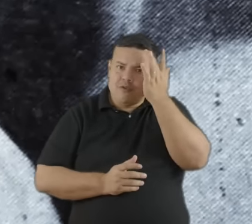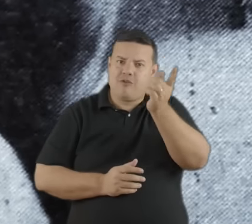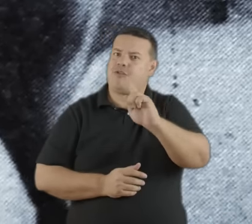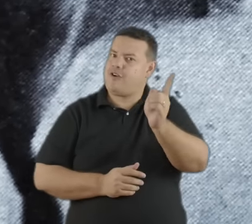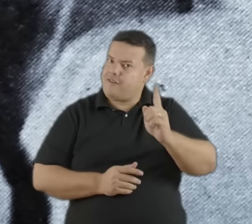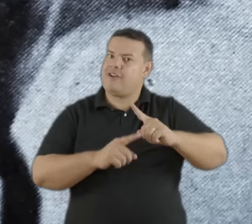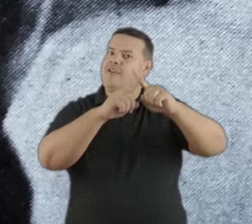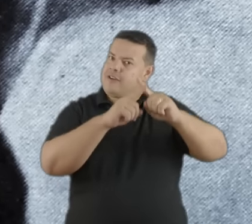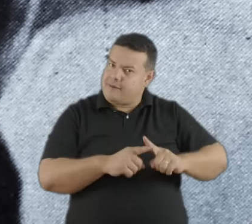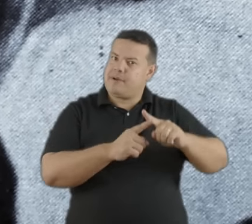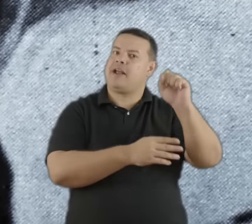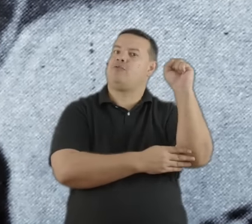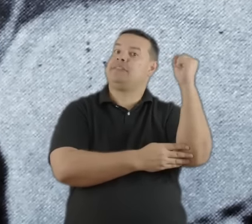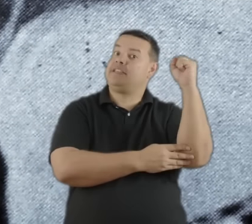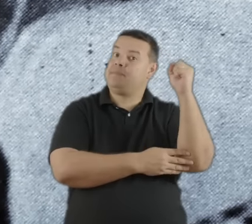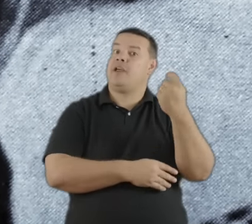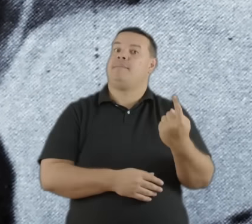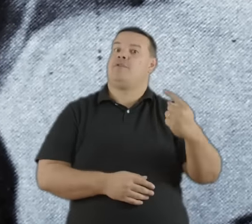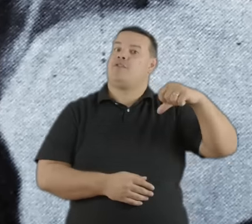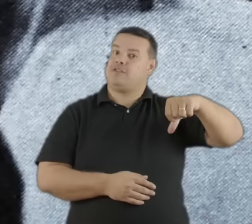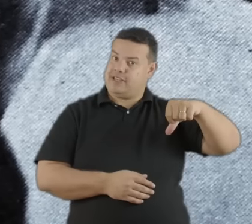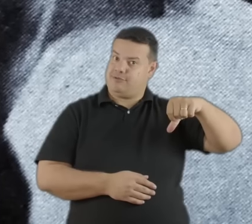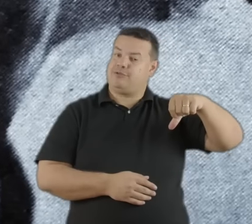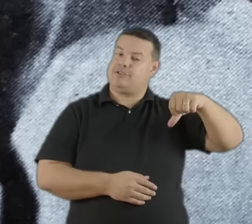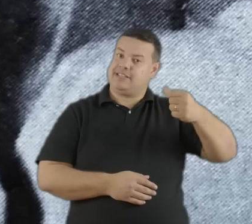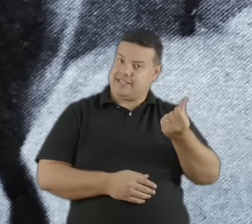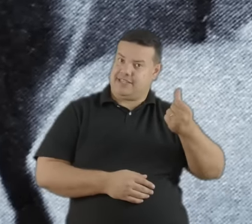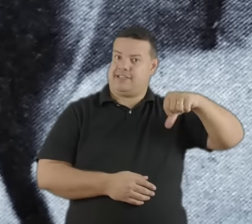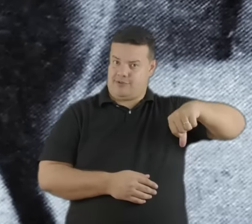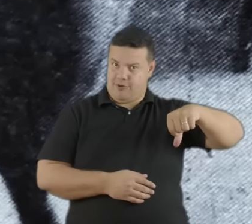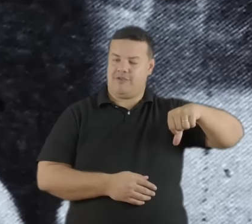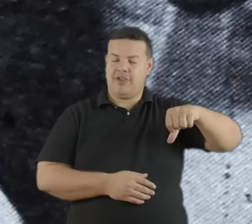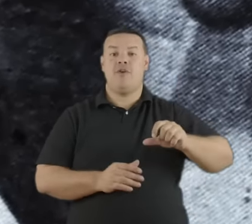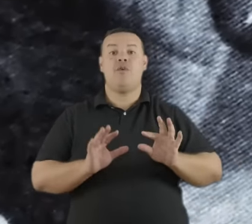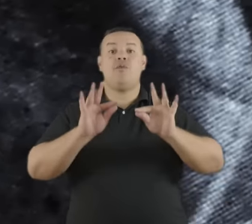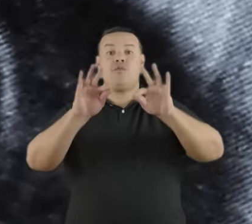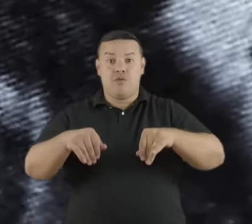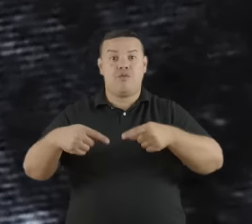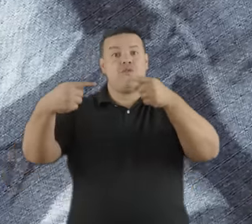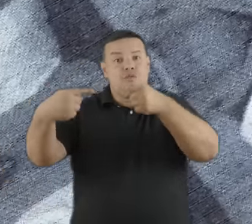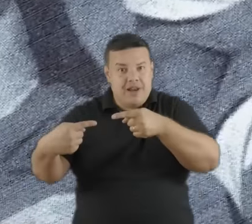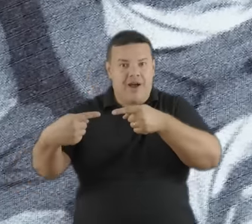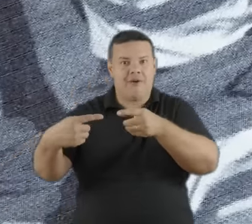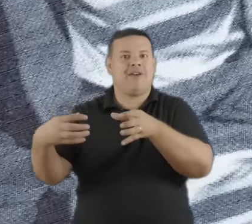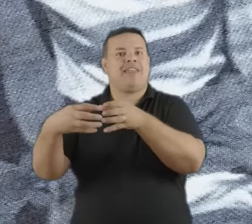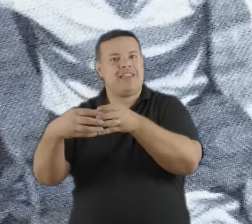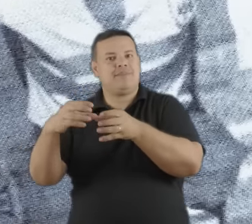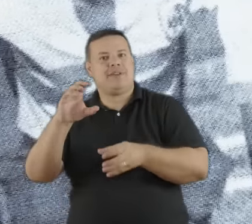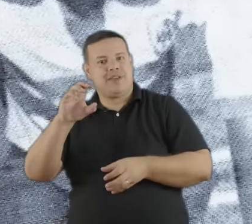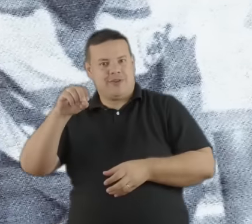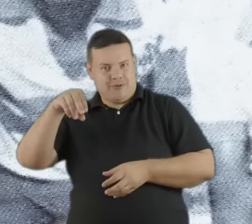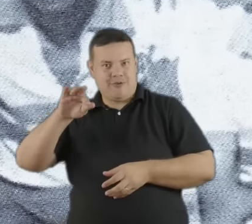fácil conquistar o Campeonato Sergipano de 1969. Na fase final, Sergipe e